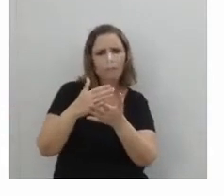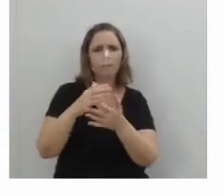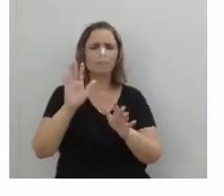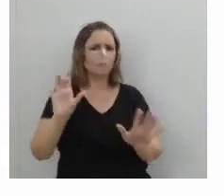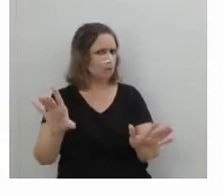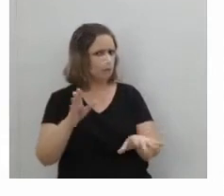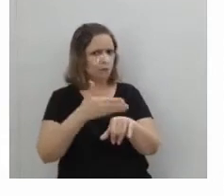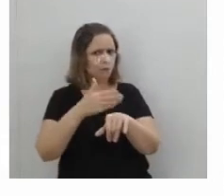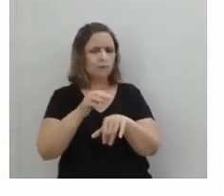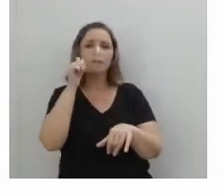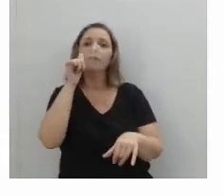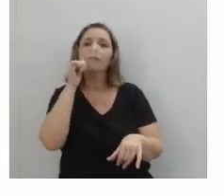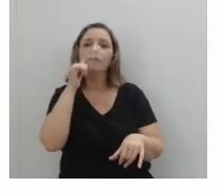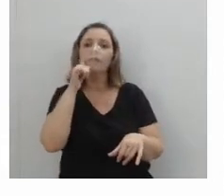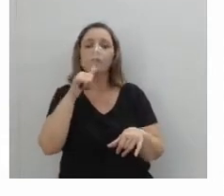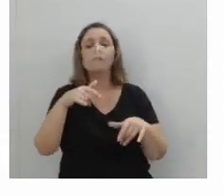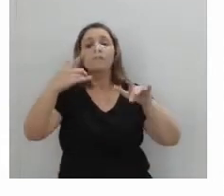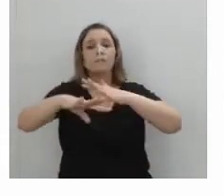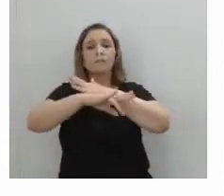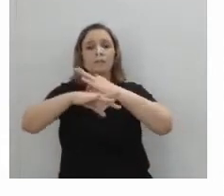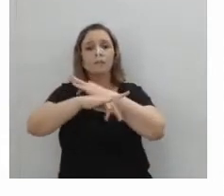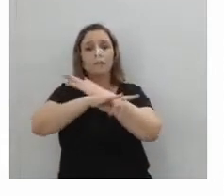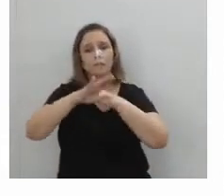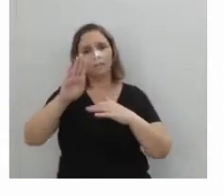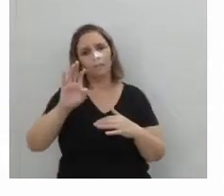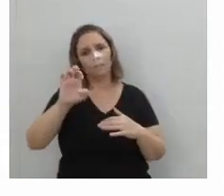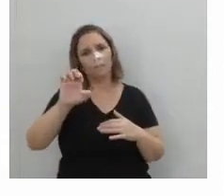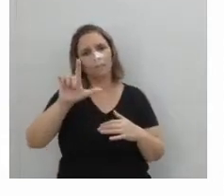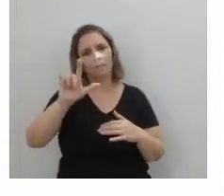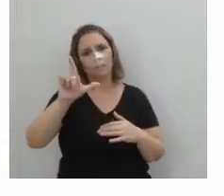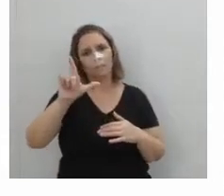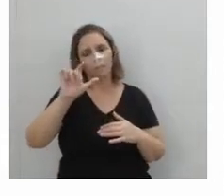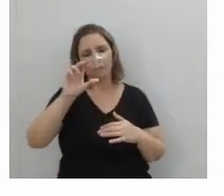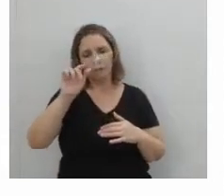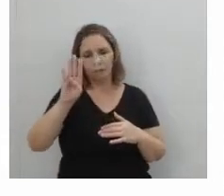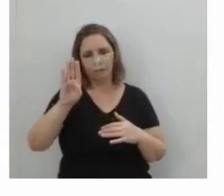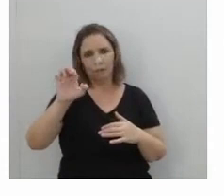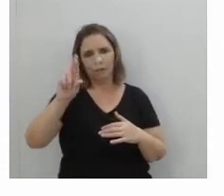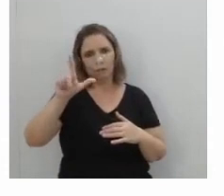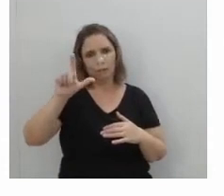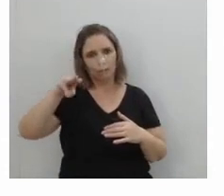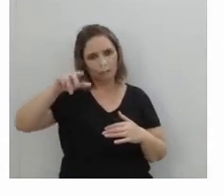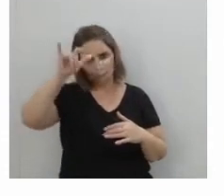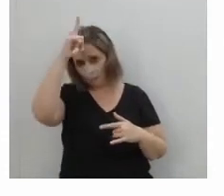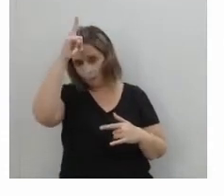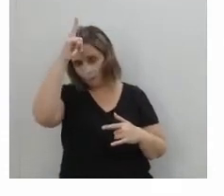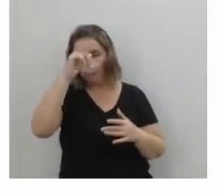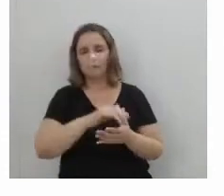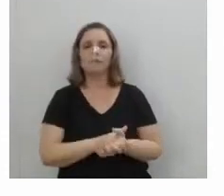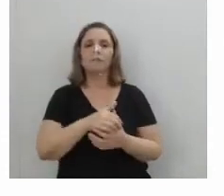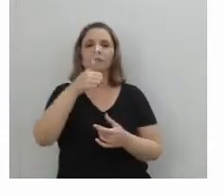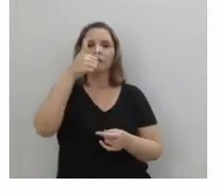praticado apenas por mulheres, na cidade de Berlim, na Alemanha. No ano de 1966, o jogo de